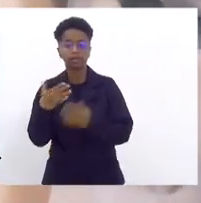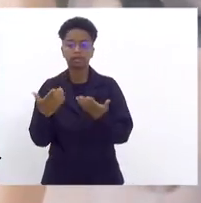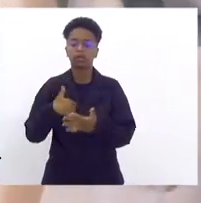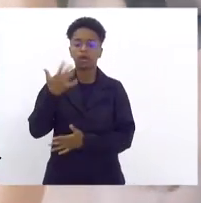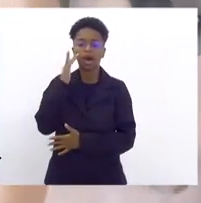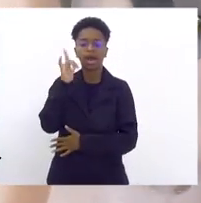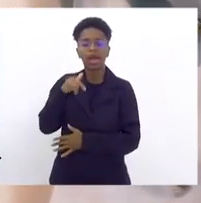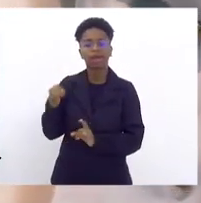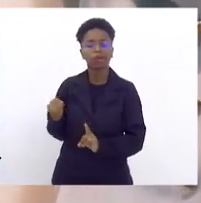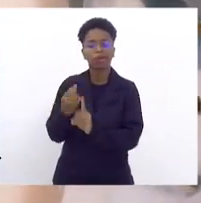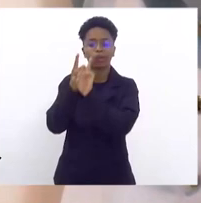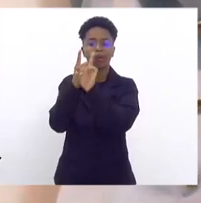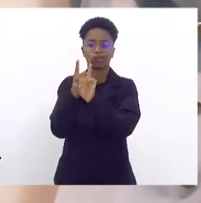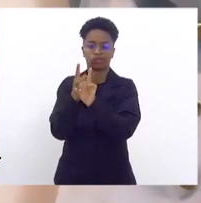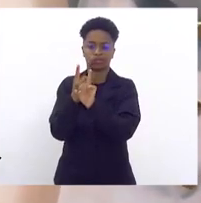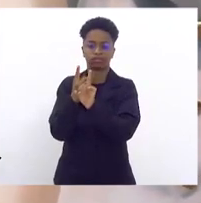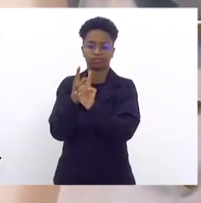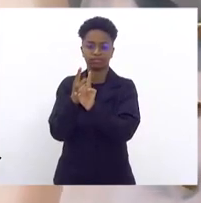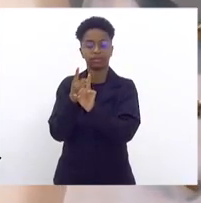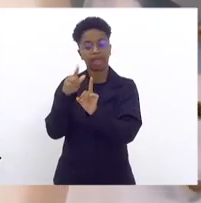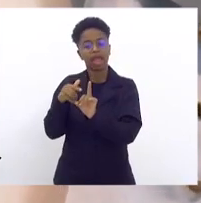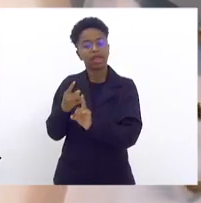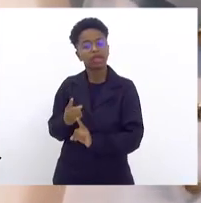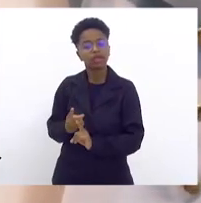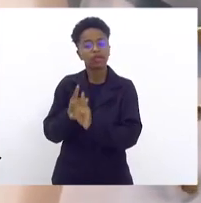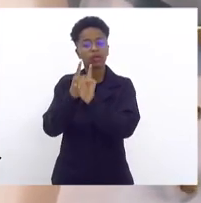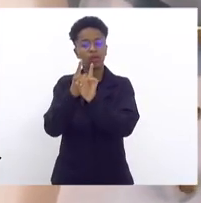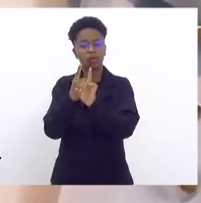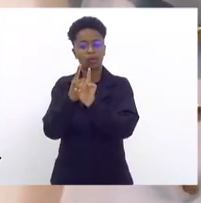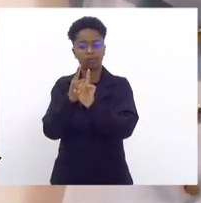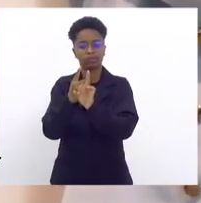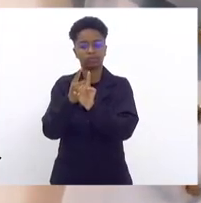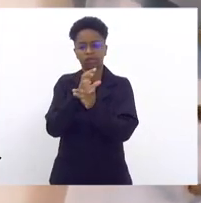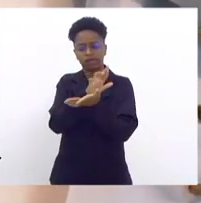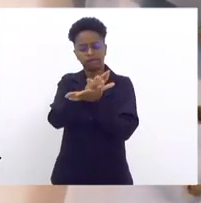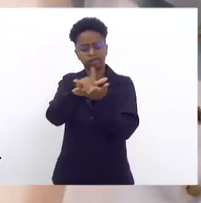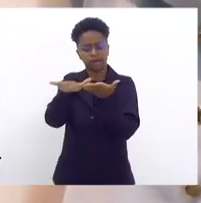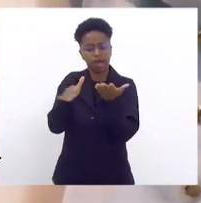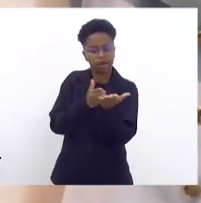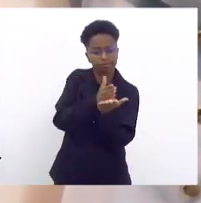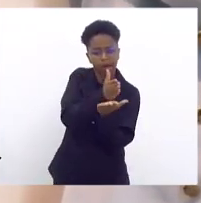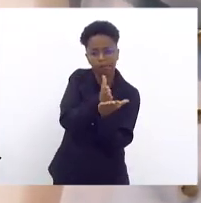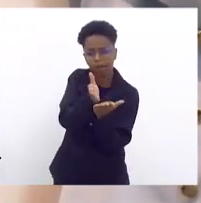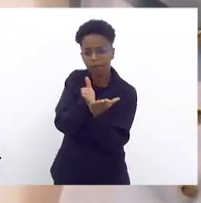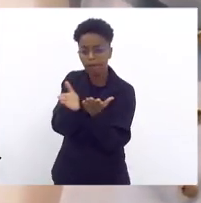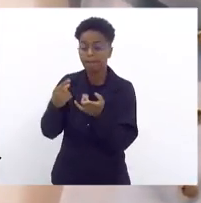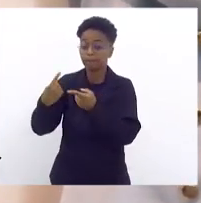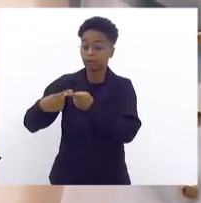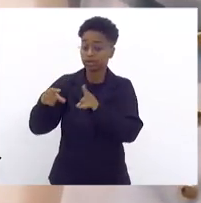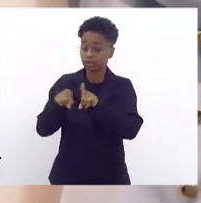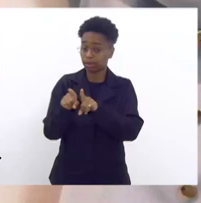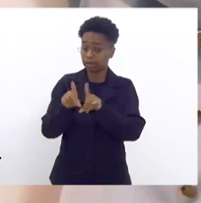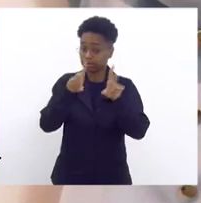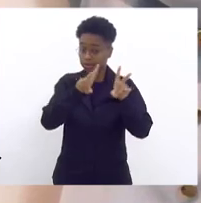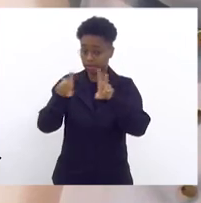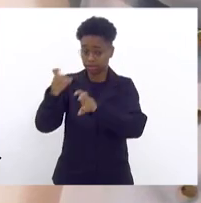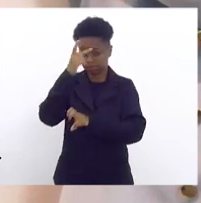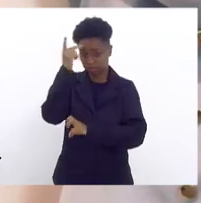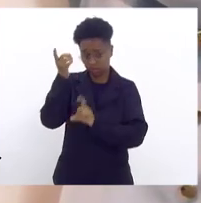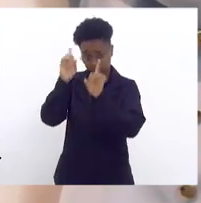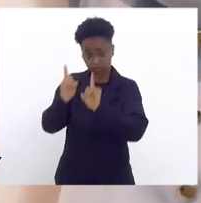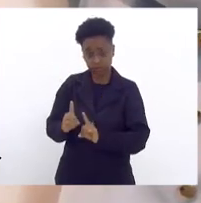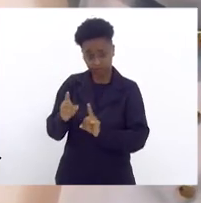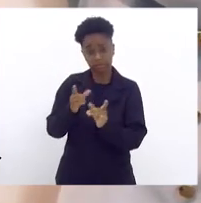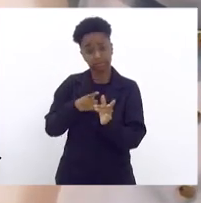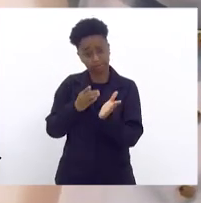encontro né que é um encontro de de multifacetado porque a questão também da pessoa com deficiência é